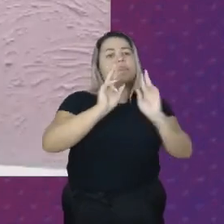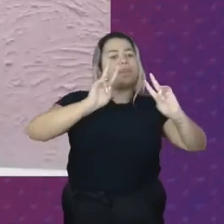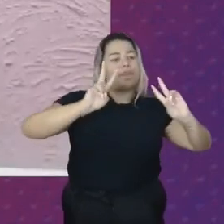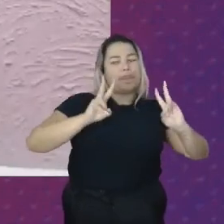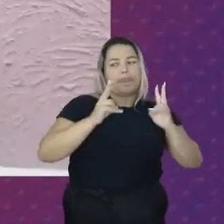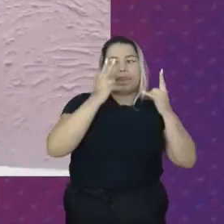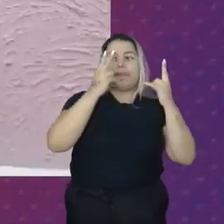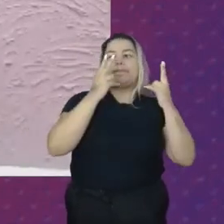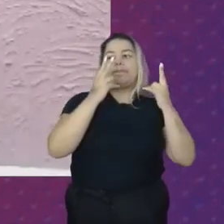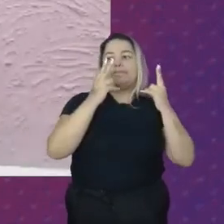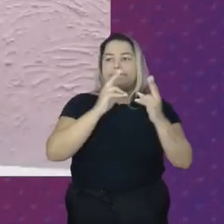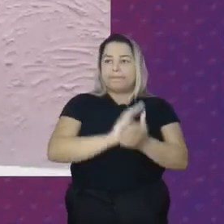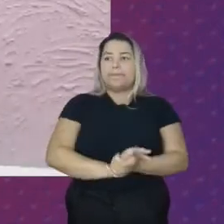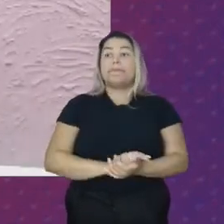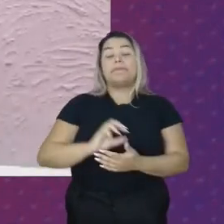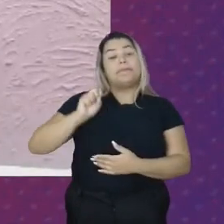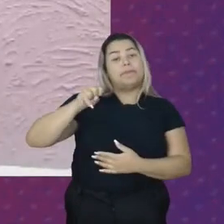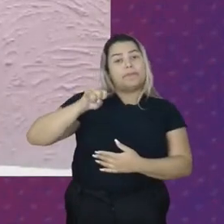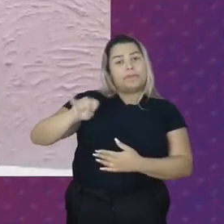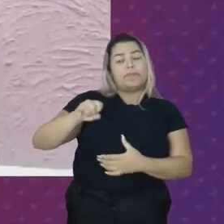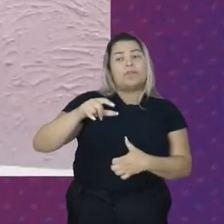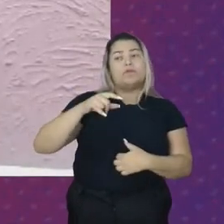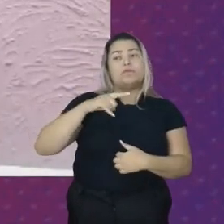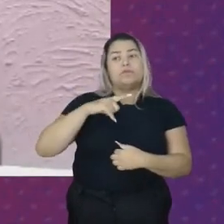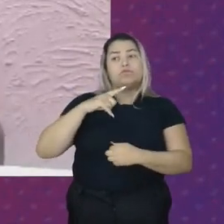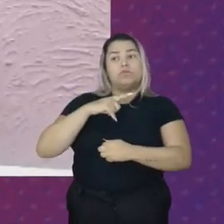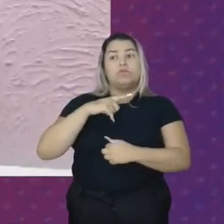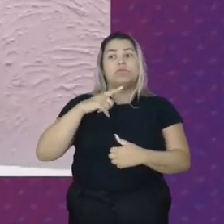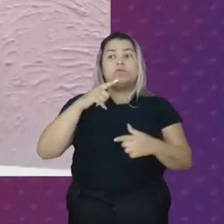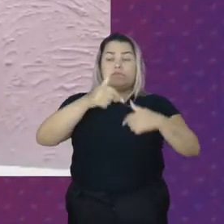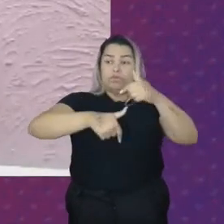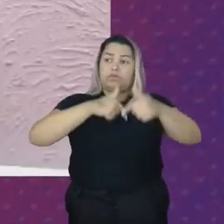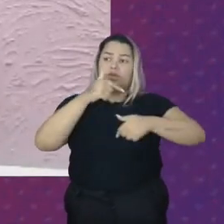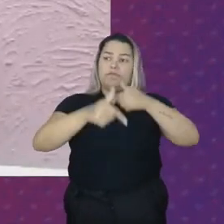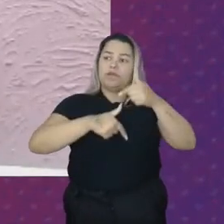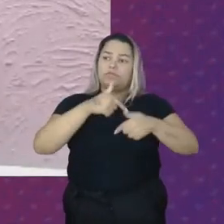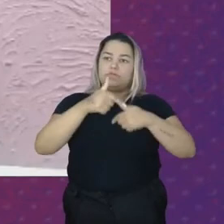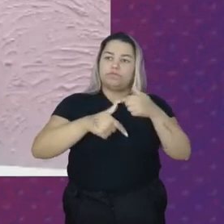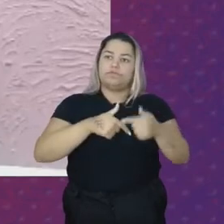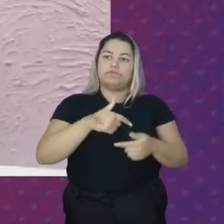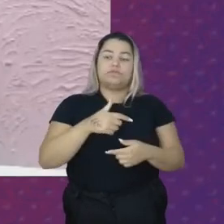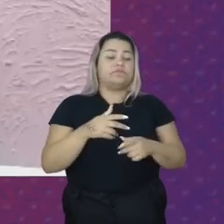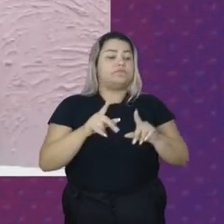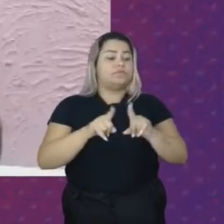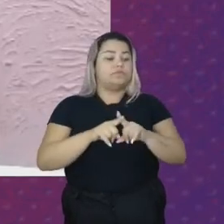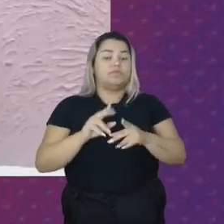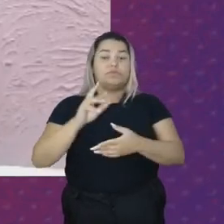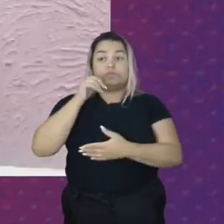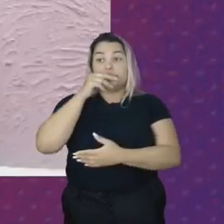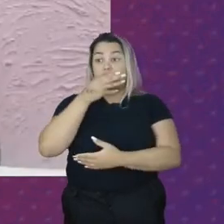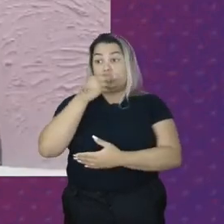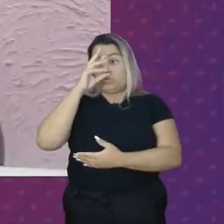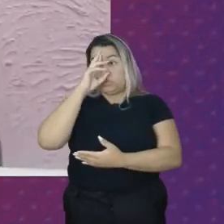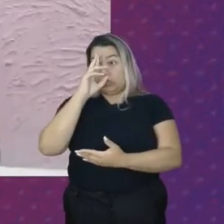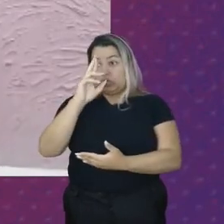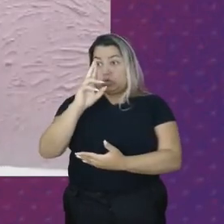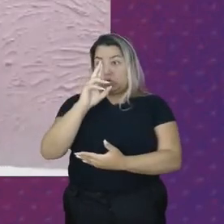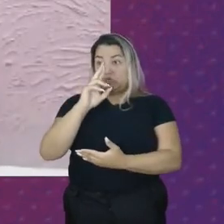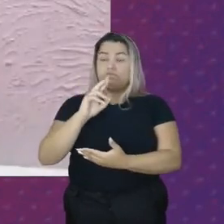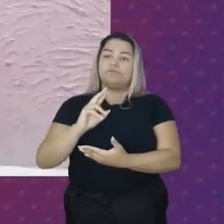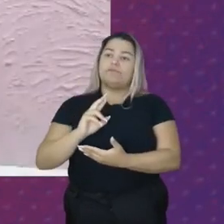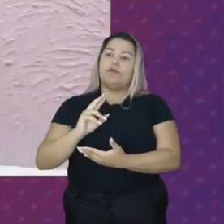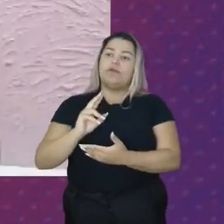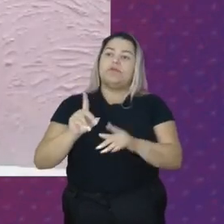valorizada. Então, se eu tenho o meu emprego e quero que o meu patrão valorize o meu trabalho, eu peço também